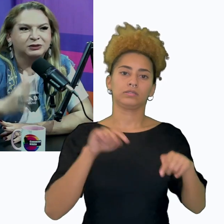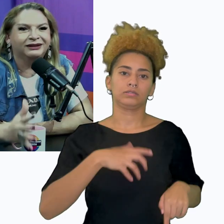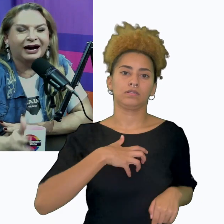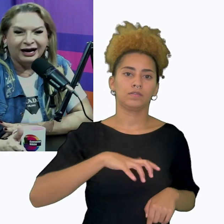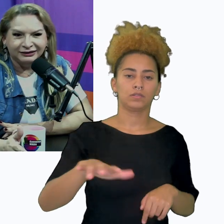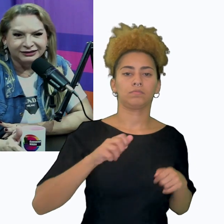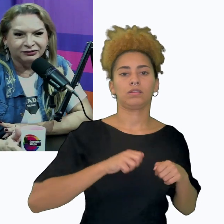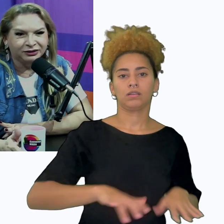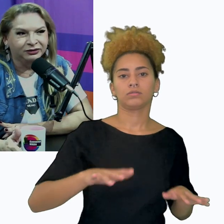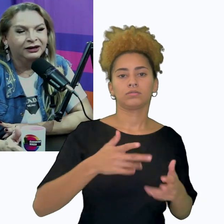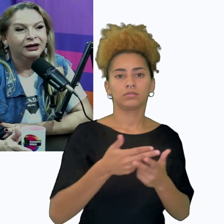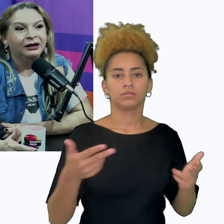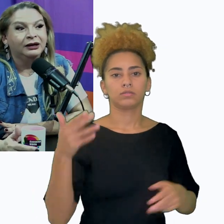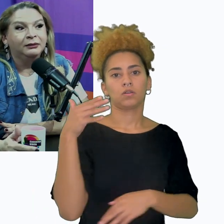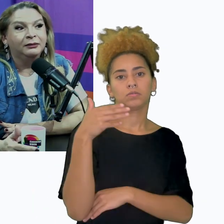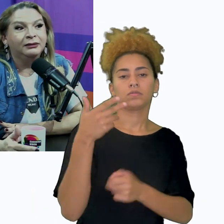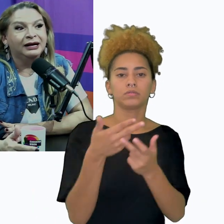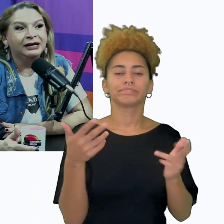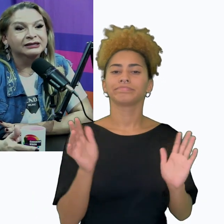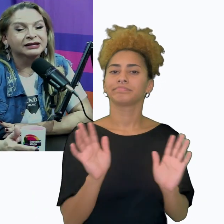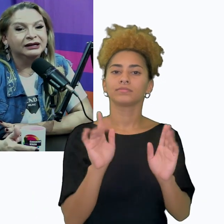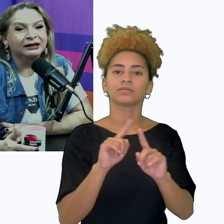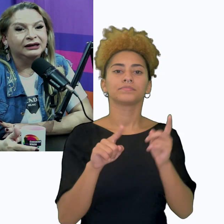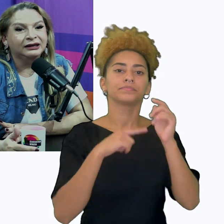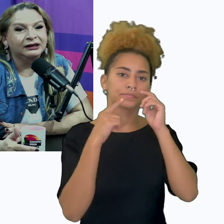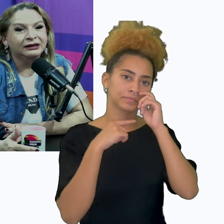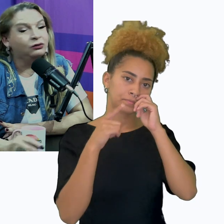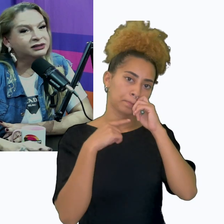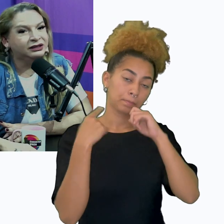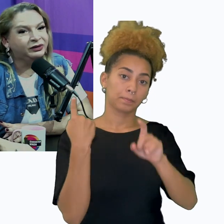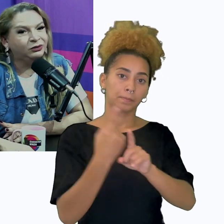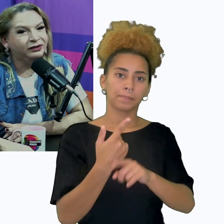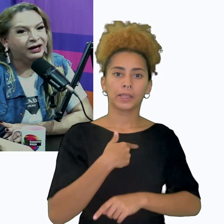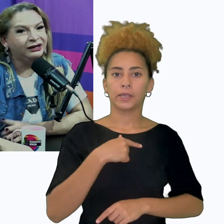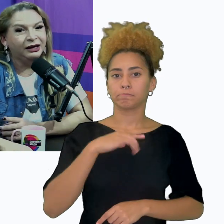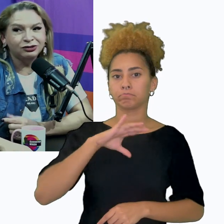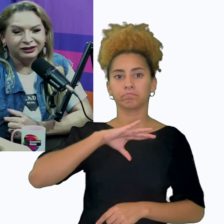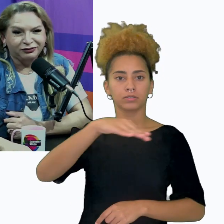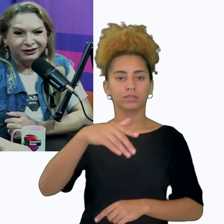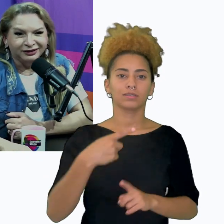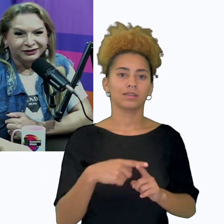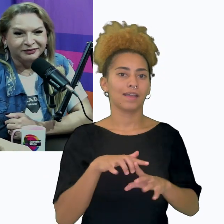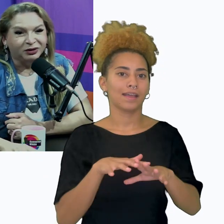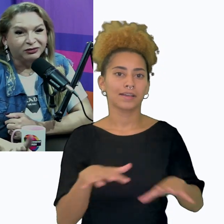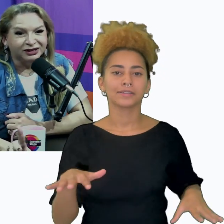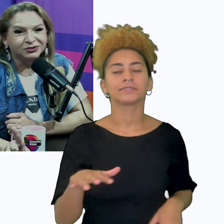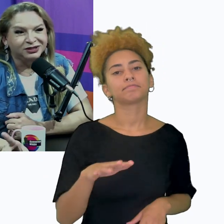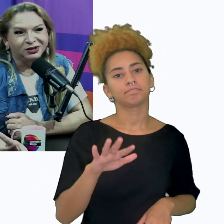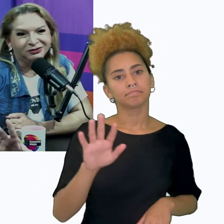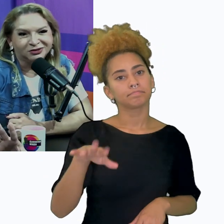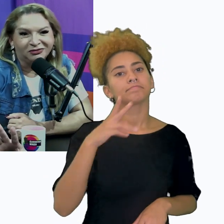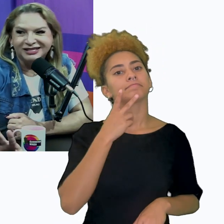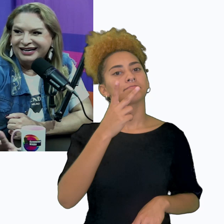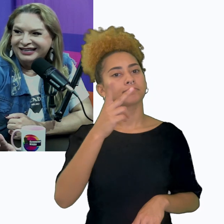para hospedar em Salvador. Mas não conseguiram encontrar. E eu de atrevida, porque eu faço isso,